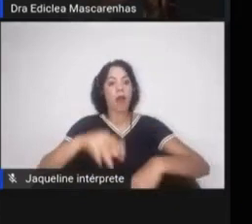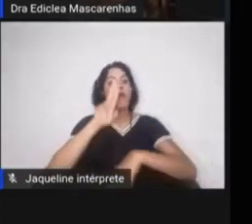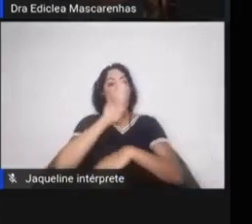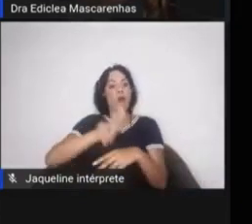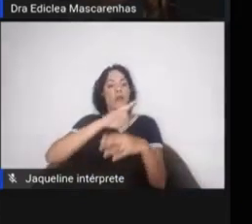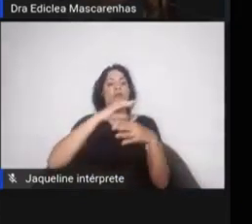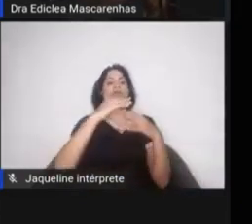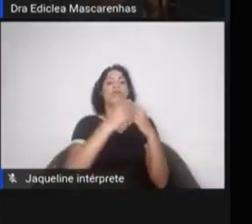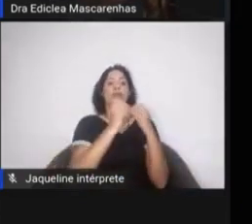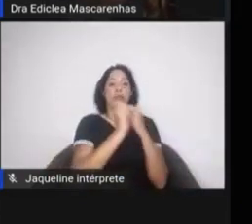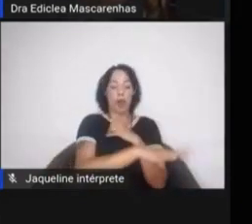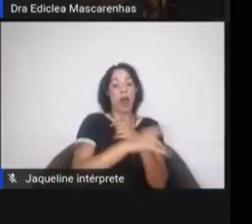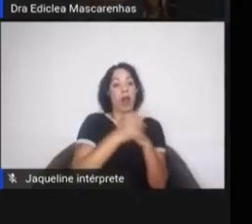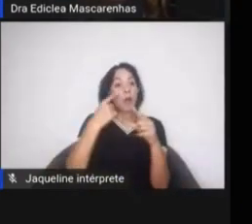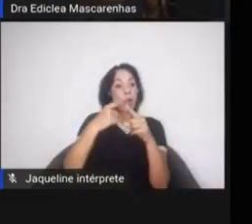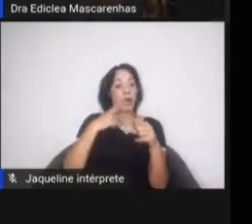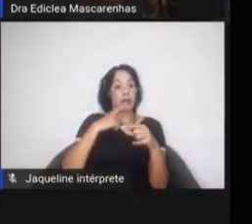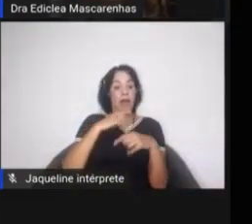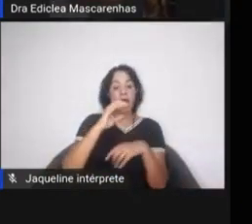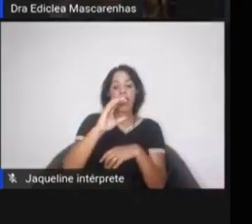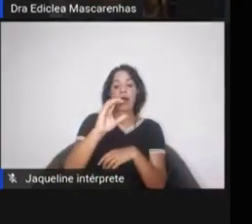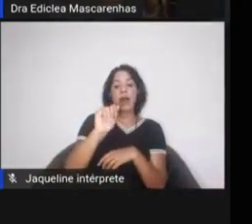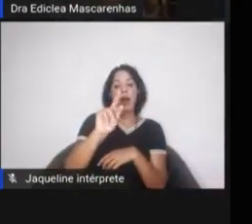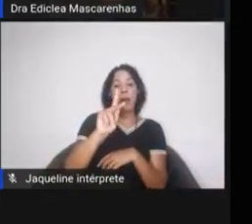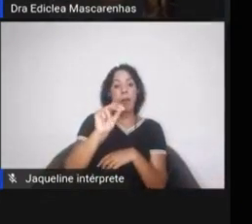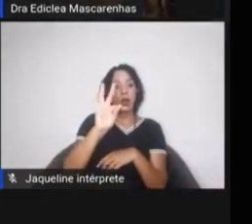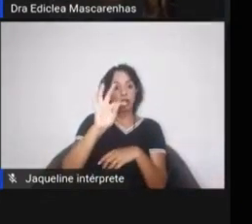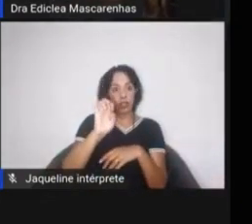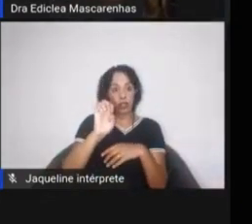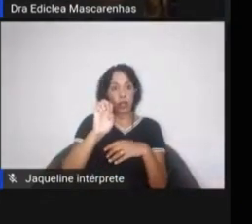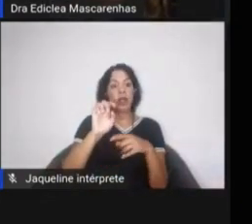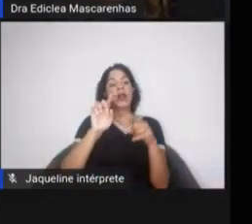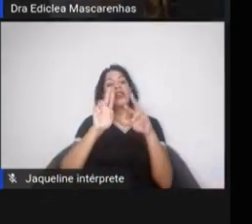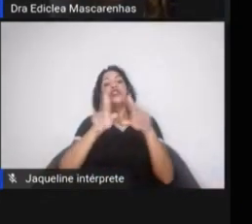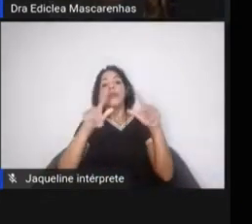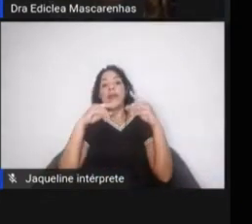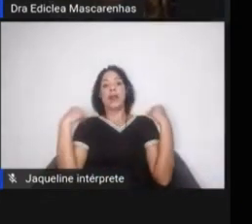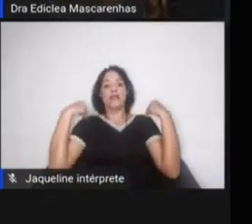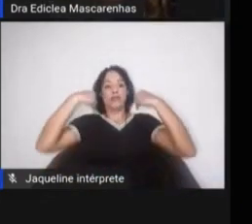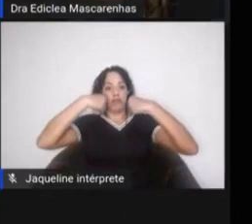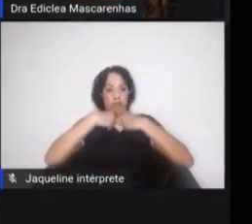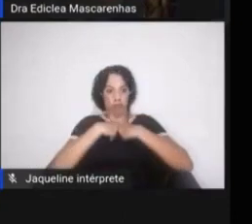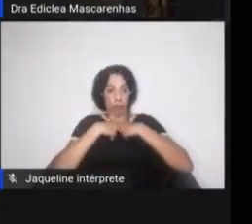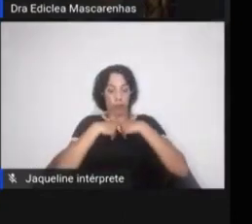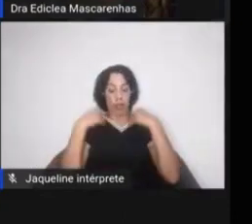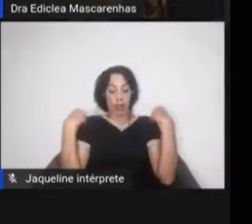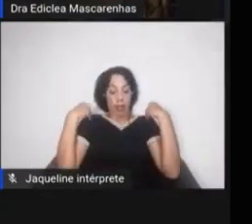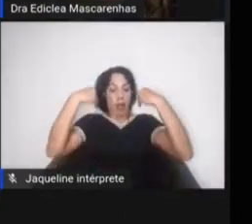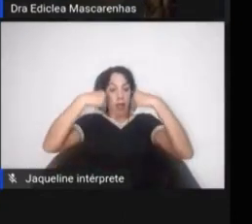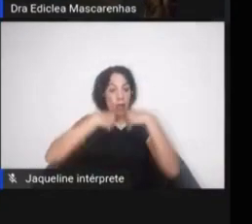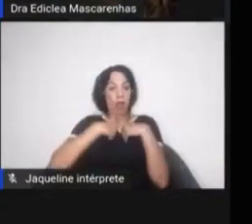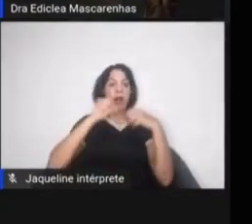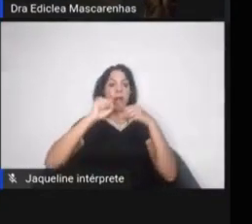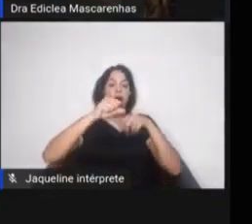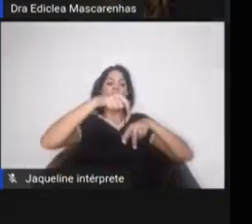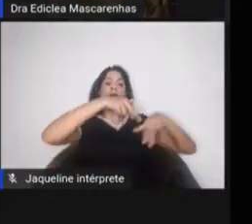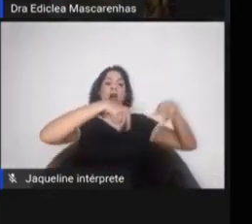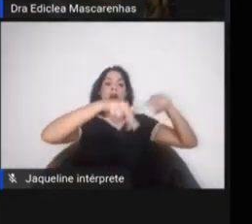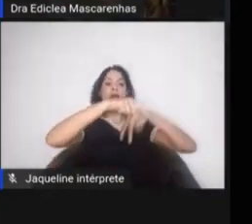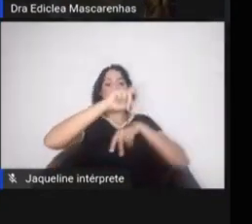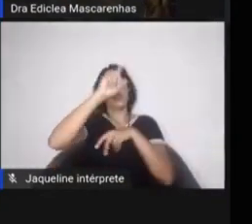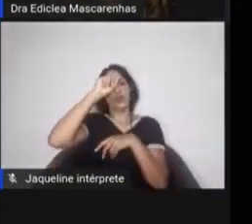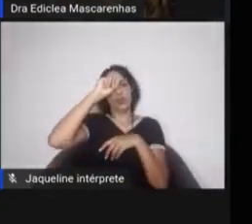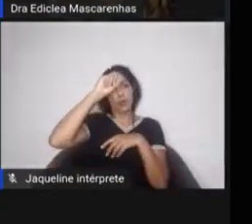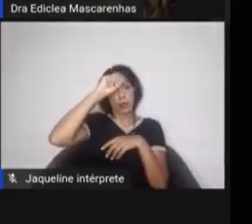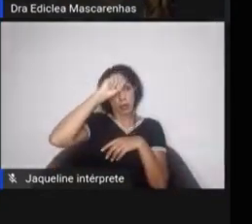entre o jaleco e o capote descartável. O jaleco é quando eu posso transitar, né, no hospital, com